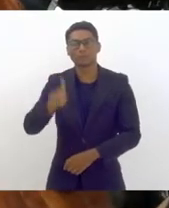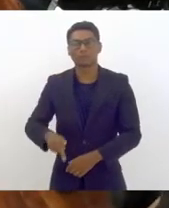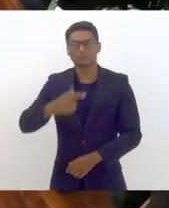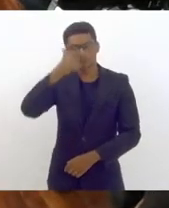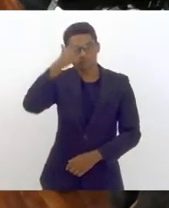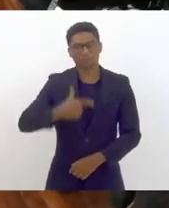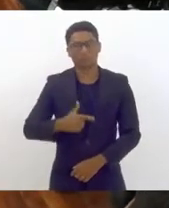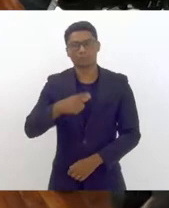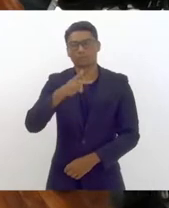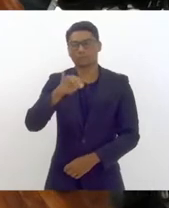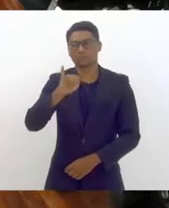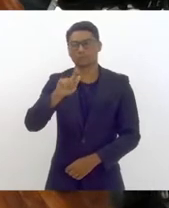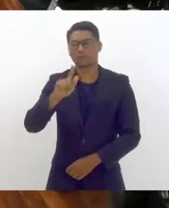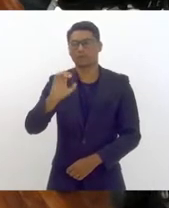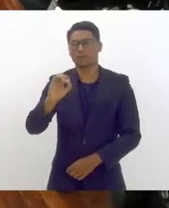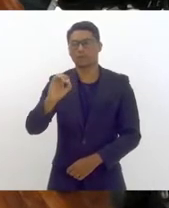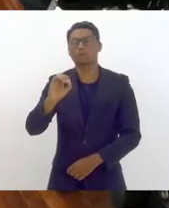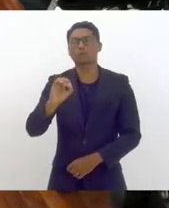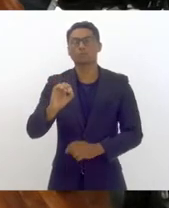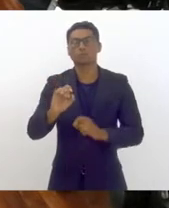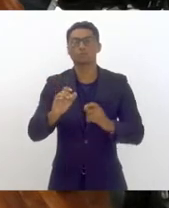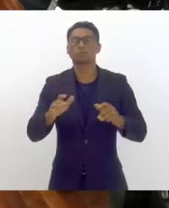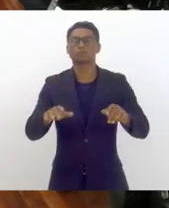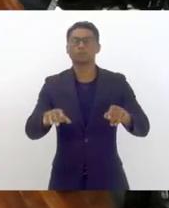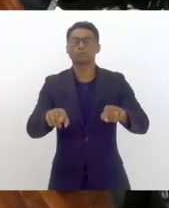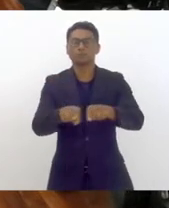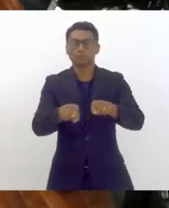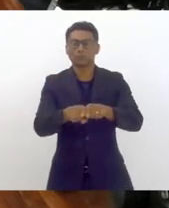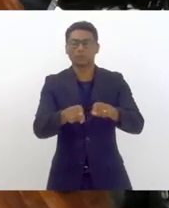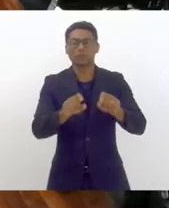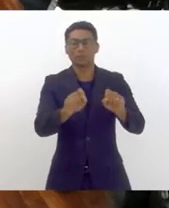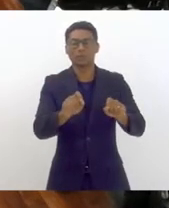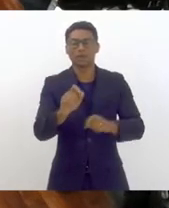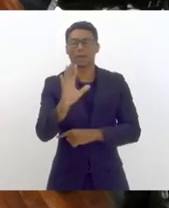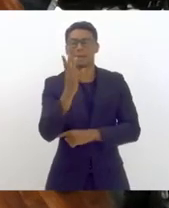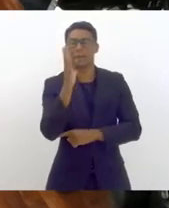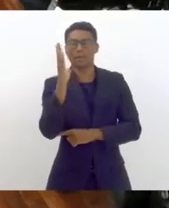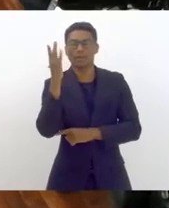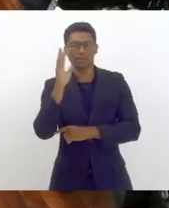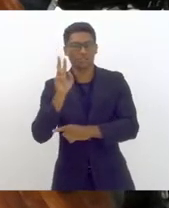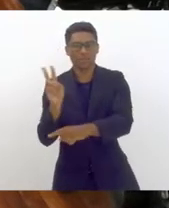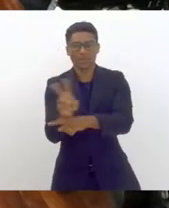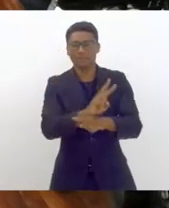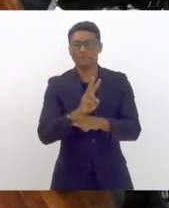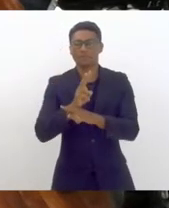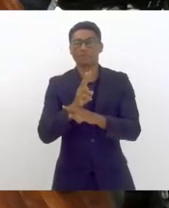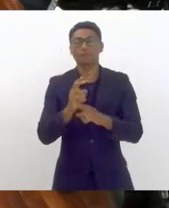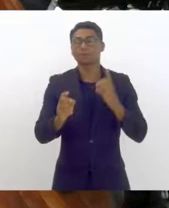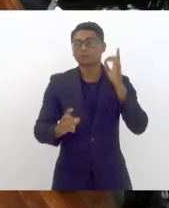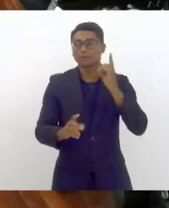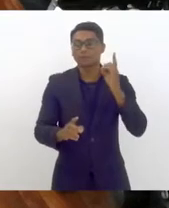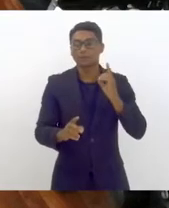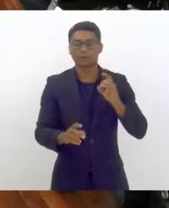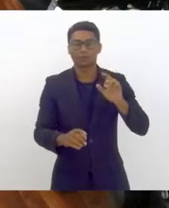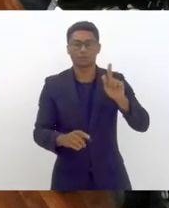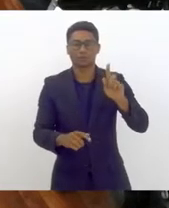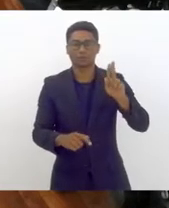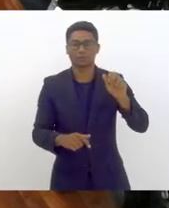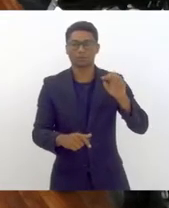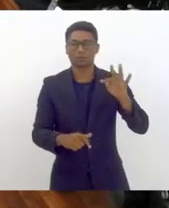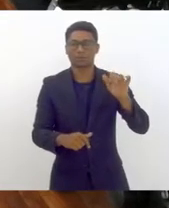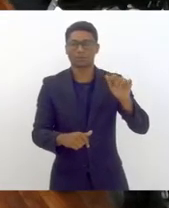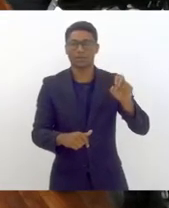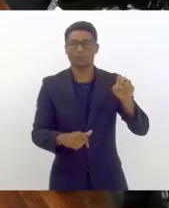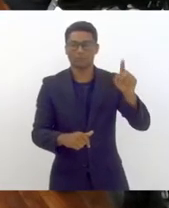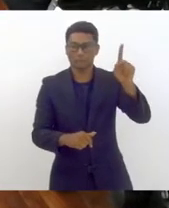Thiago Pampulha. Defesa do meio ambiente, presidida pelo senhor deputado Gustavo Schmidt.